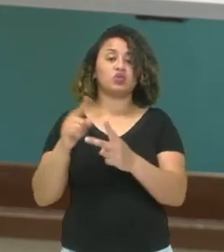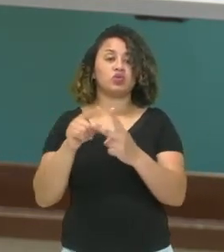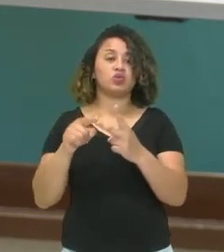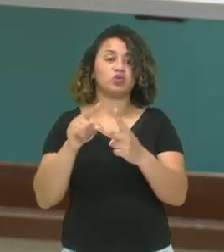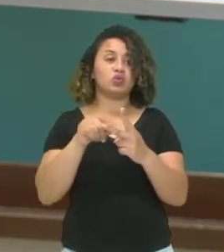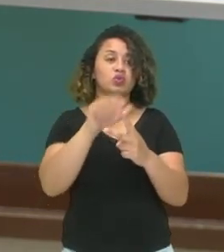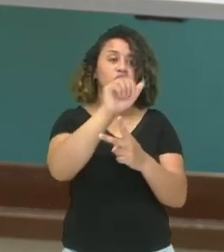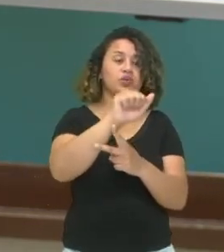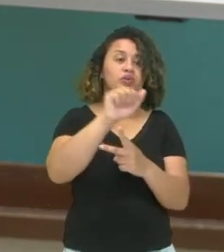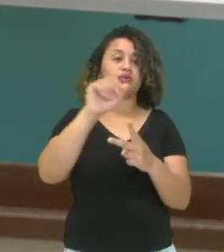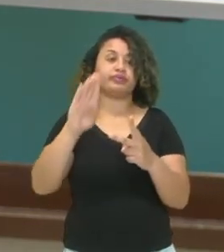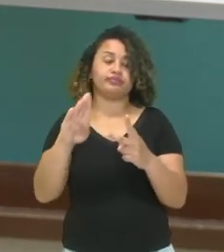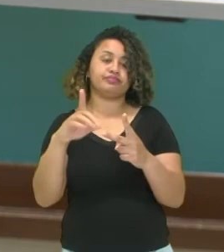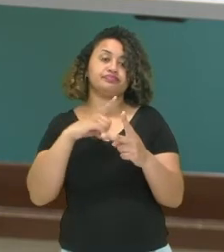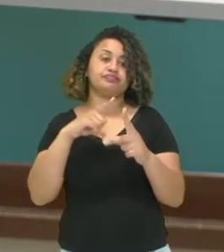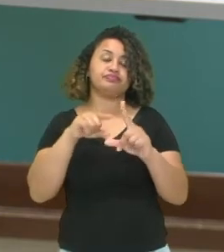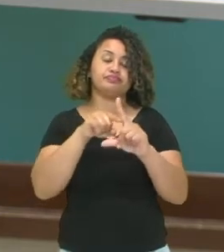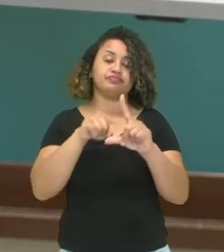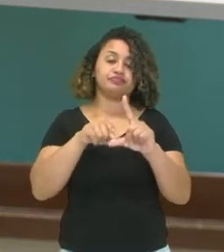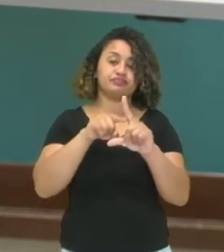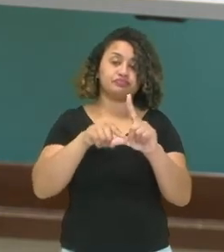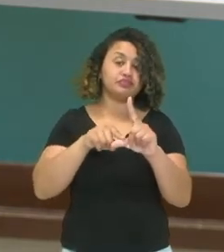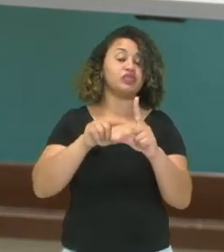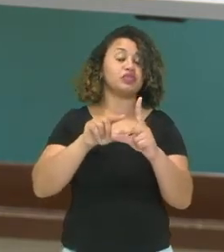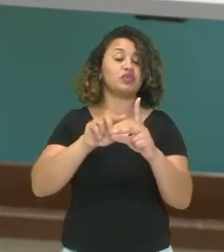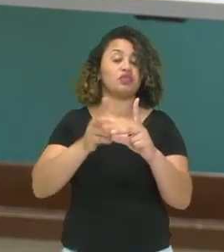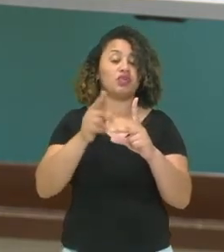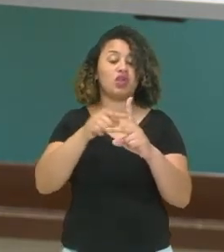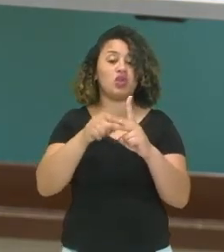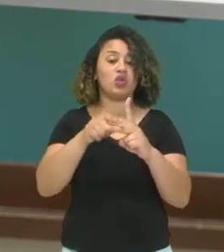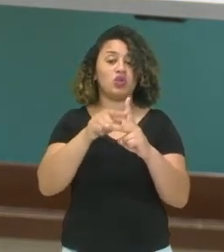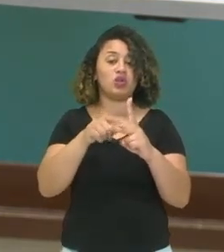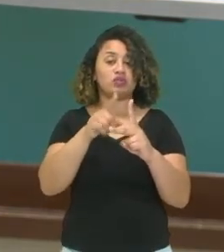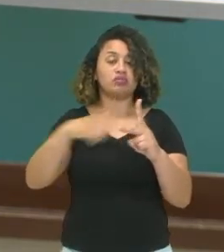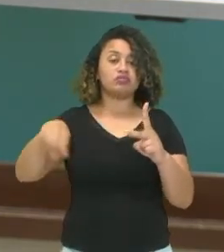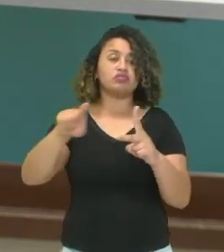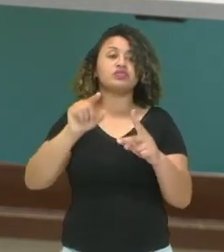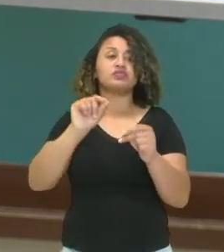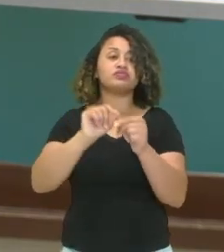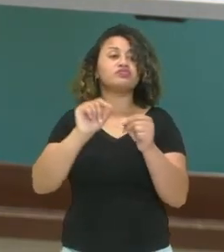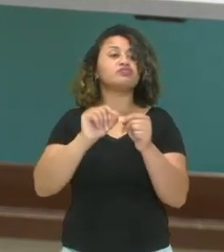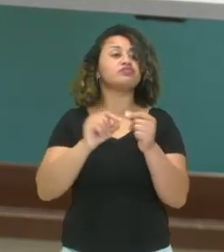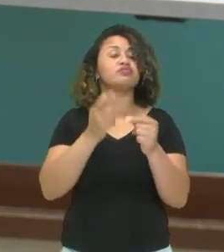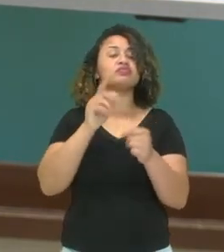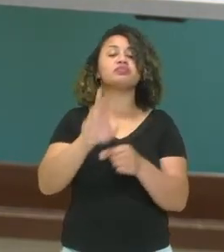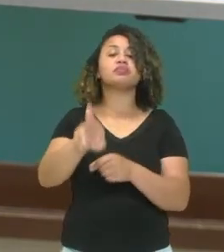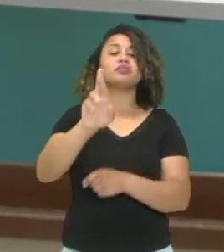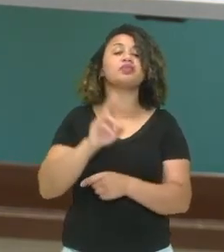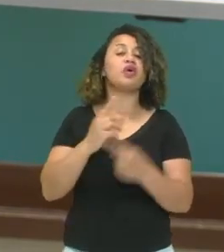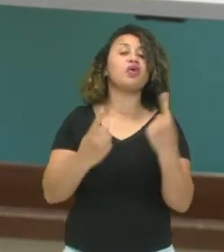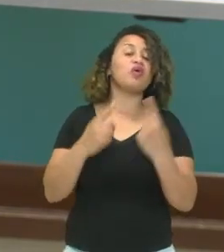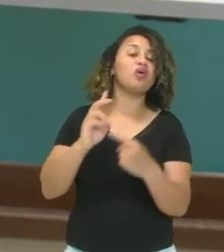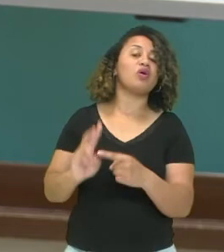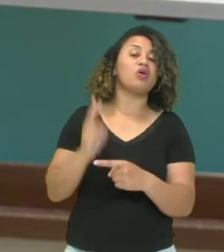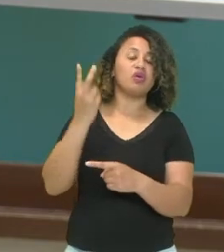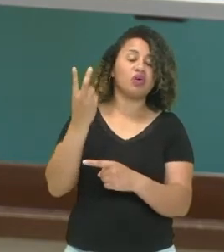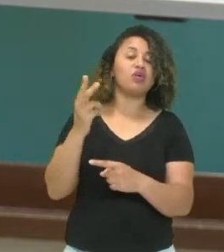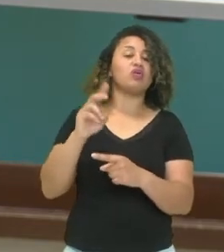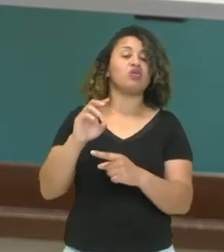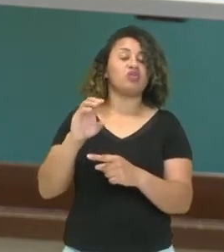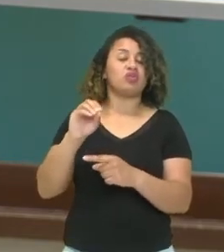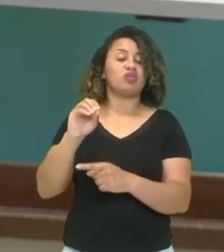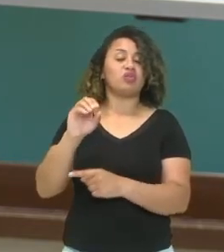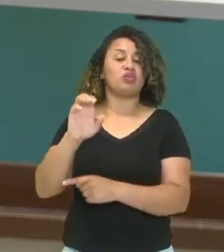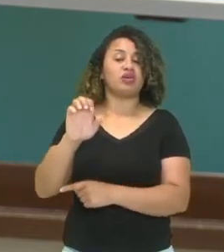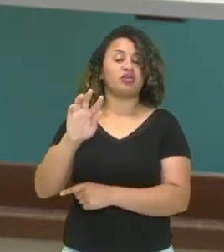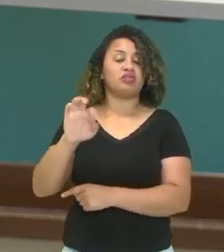ângulos determinados que está mostrando no desenho, para vocês fazerem e me afirmarem qual é o valor do coeficiente